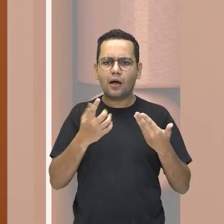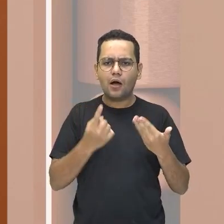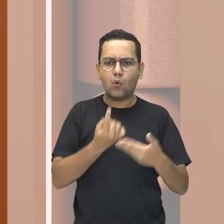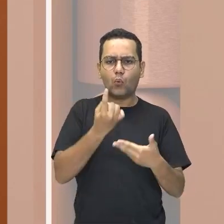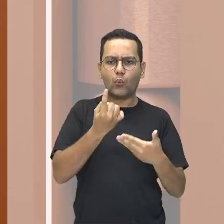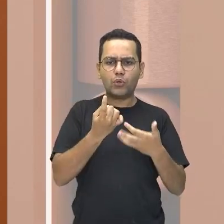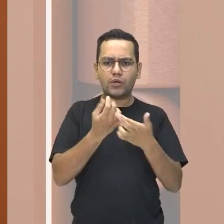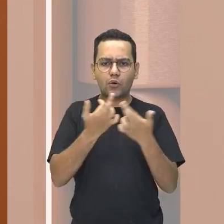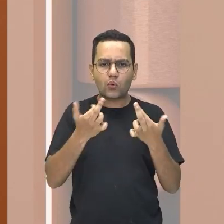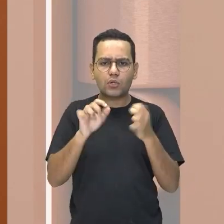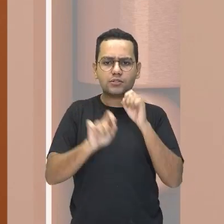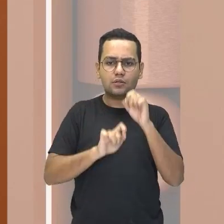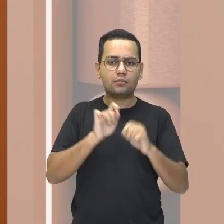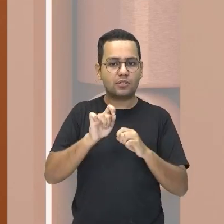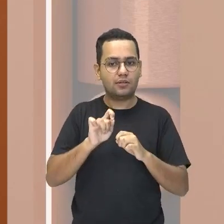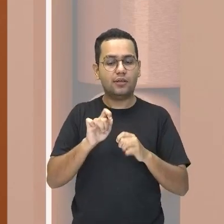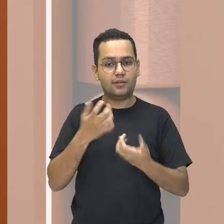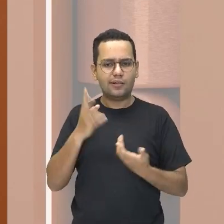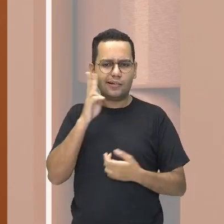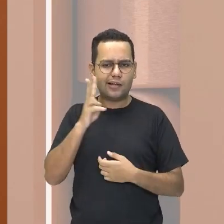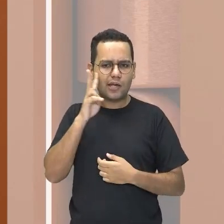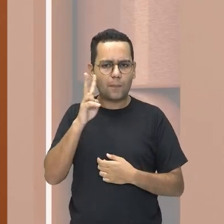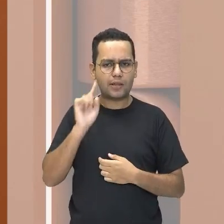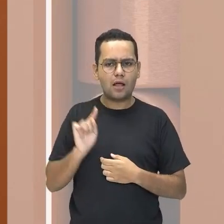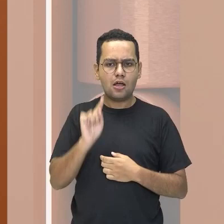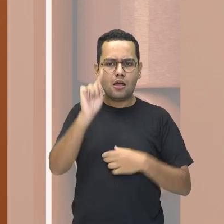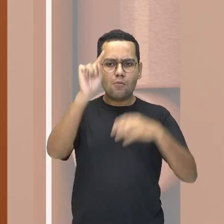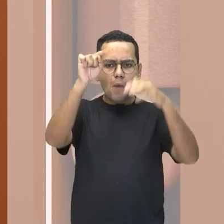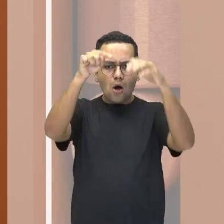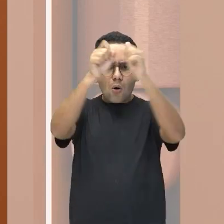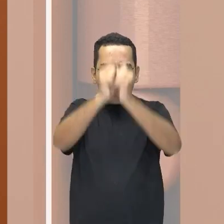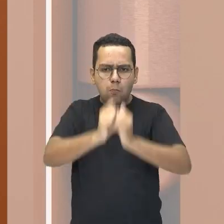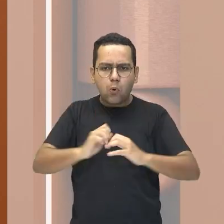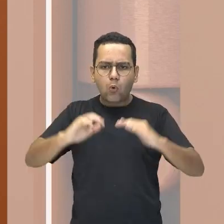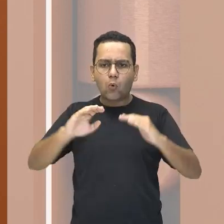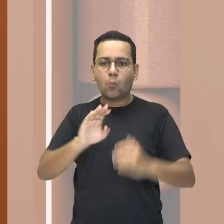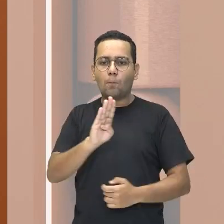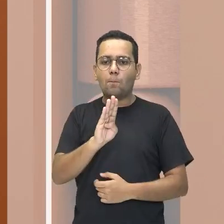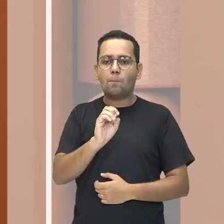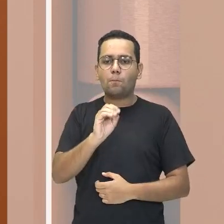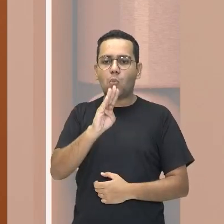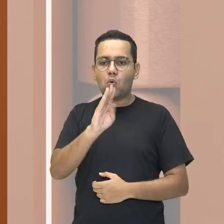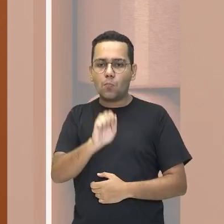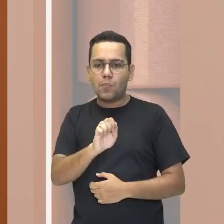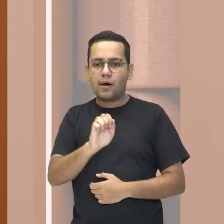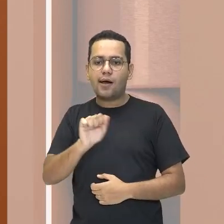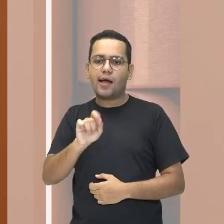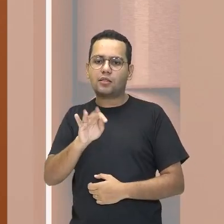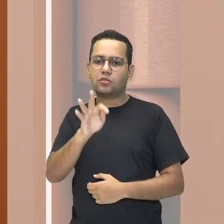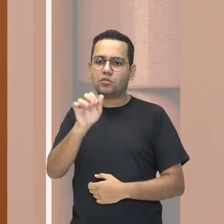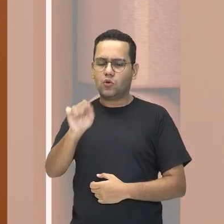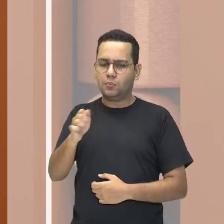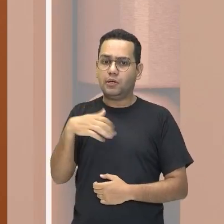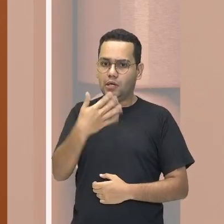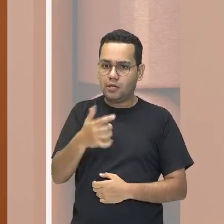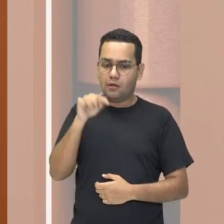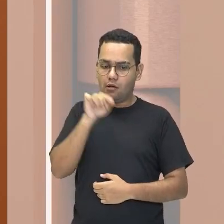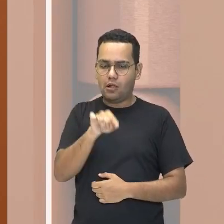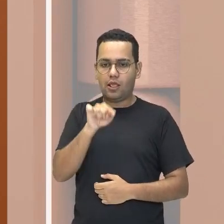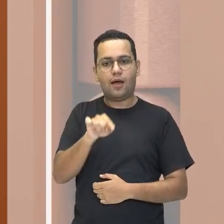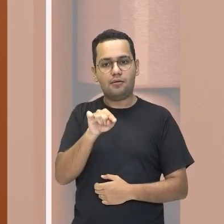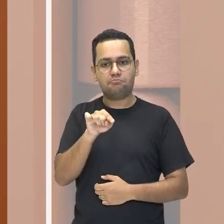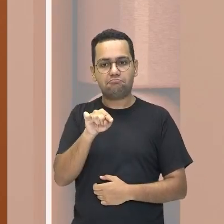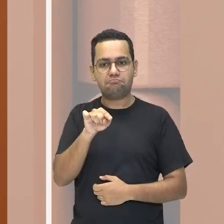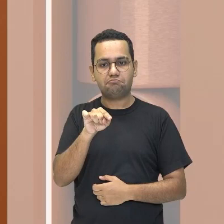foi a bomba atômica. Professor, então você quer dizer que uma arma evitou o conflito? Exatamente, tá, gente? Uma arma